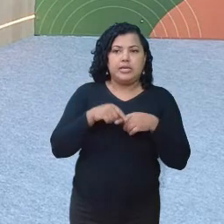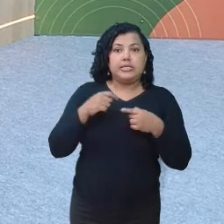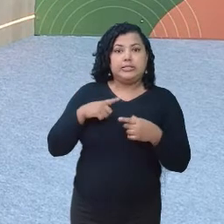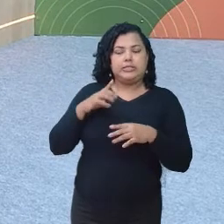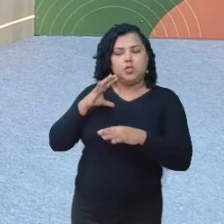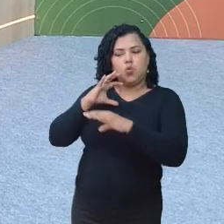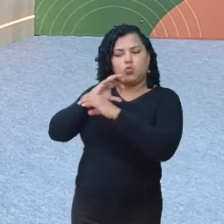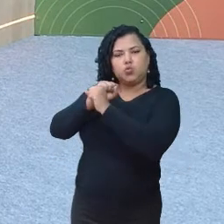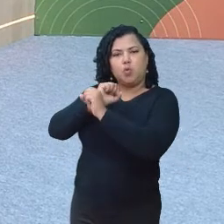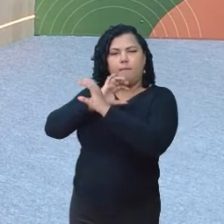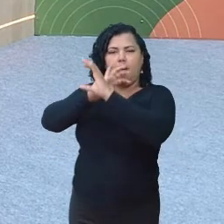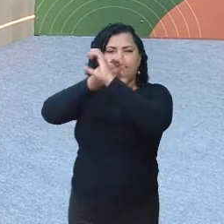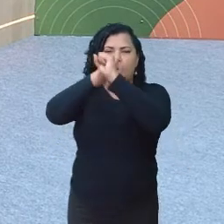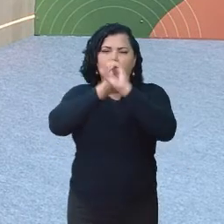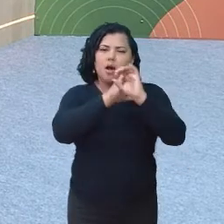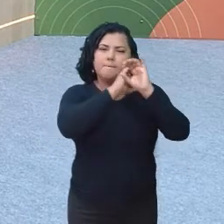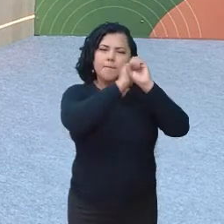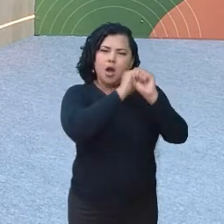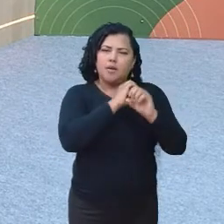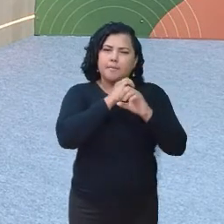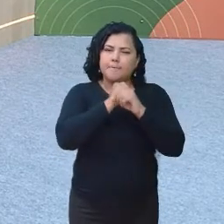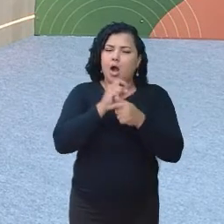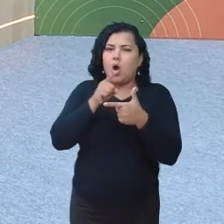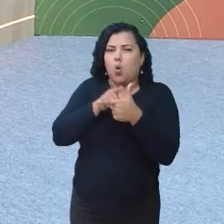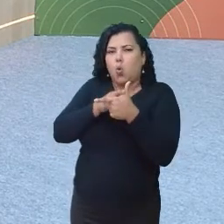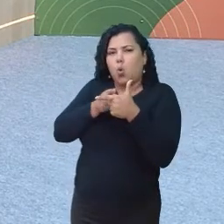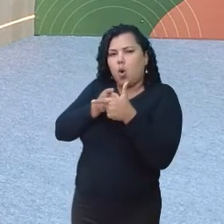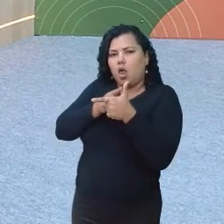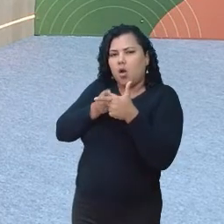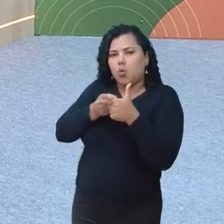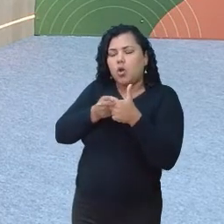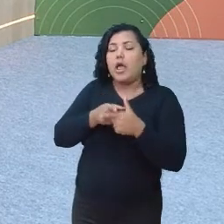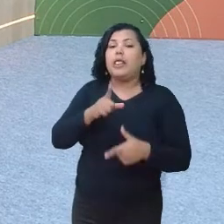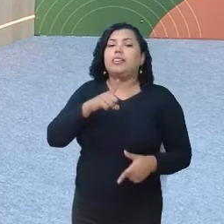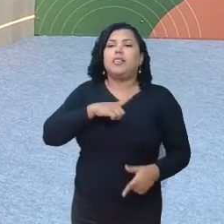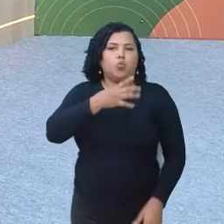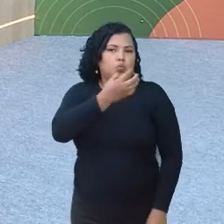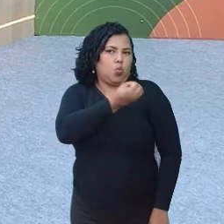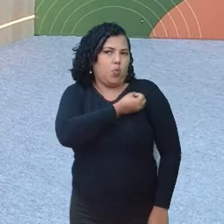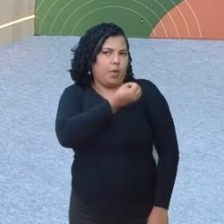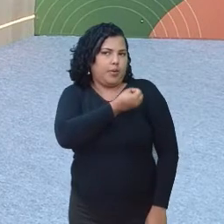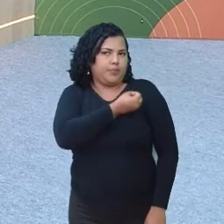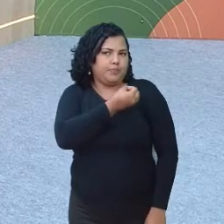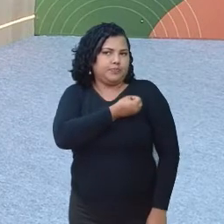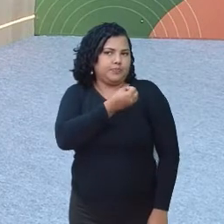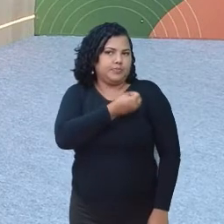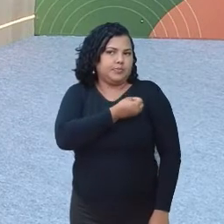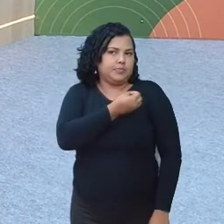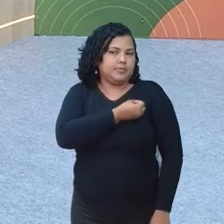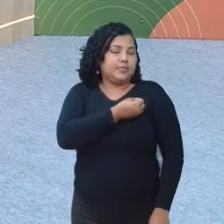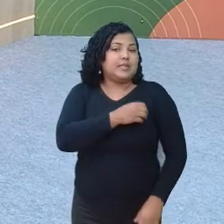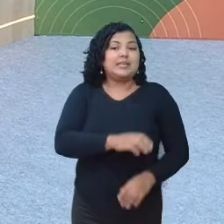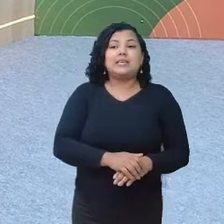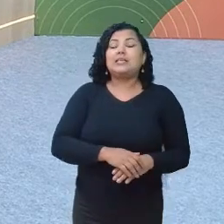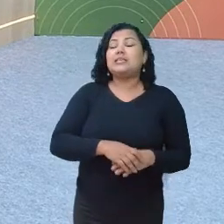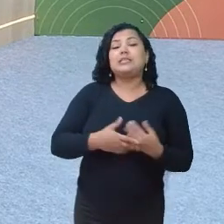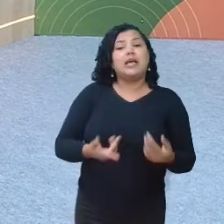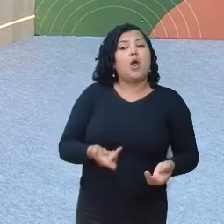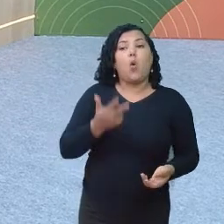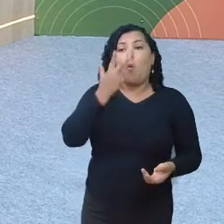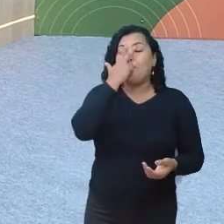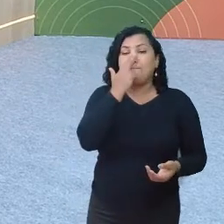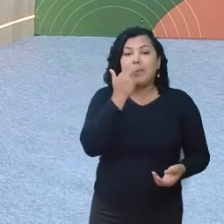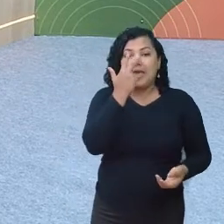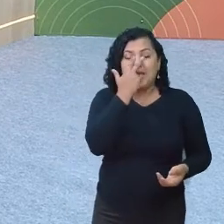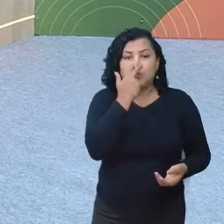um desses ângulos aqui e somar, vai dar um número, um valor que será o mesmo